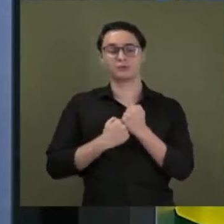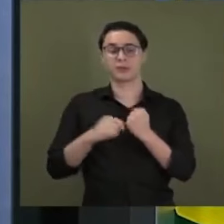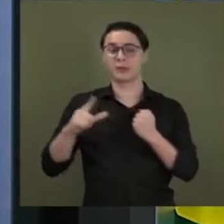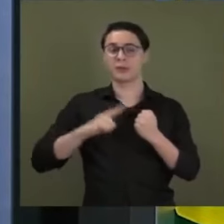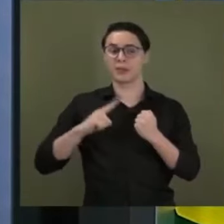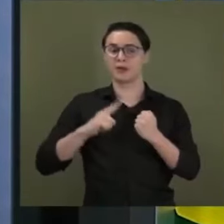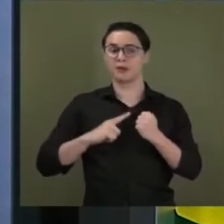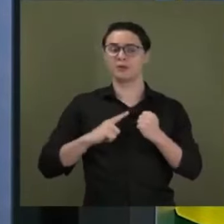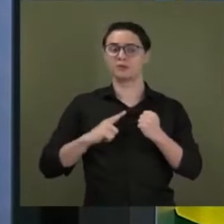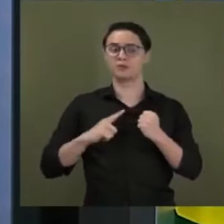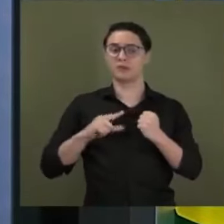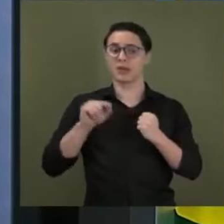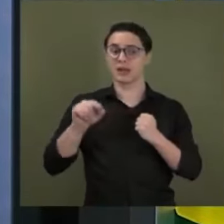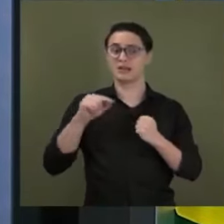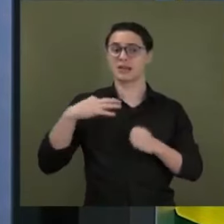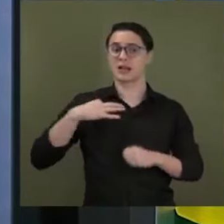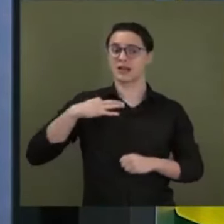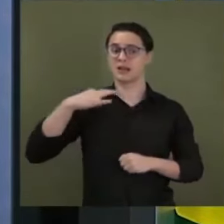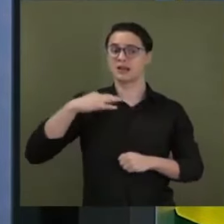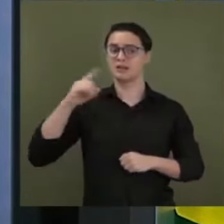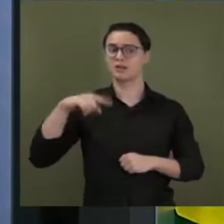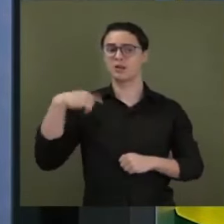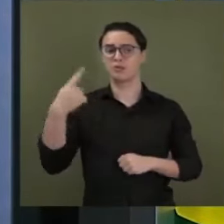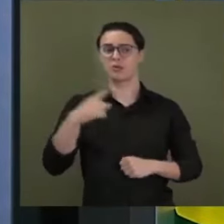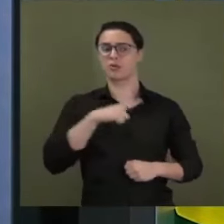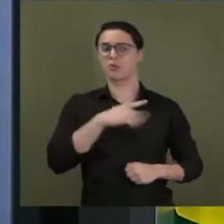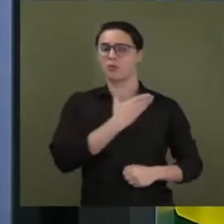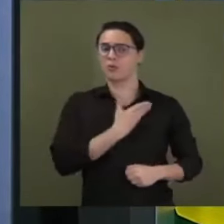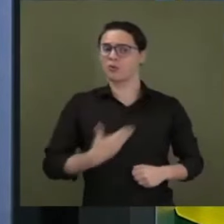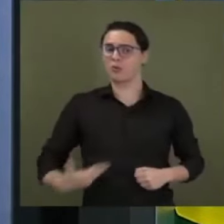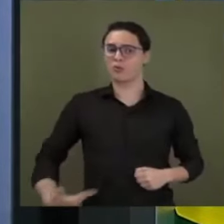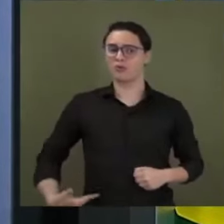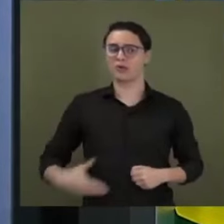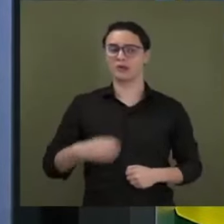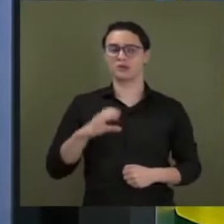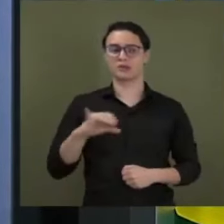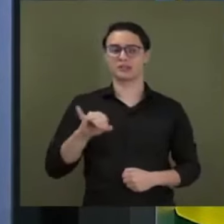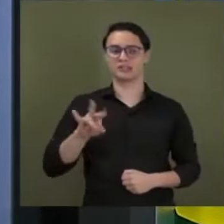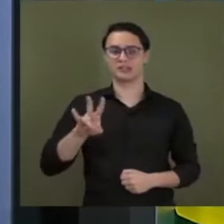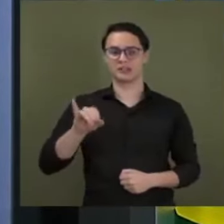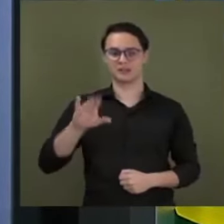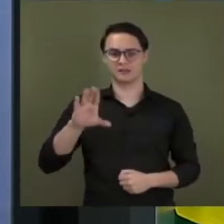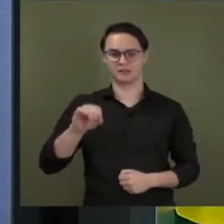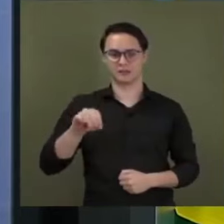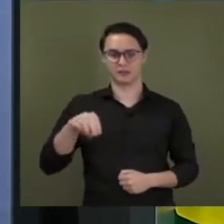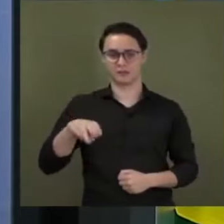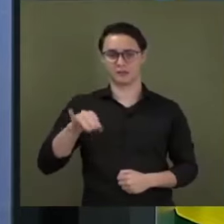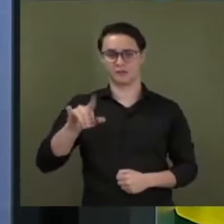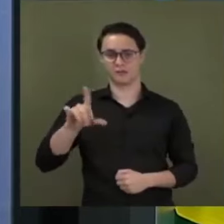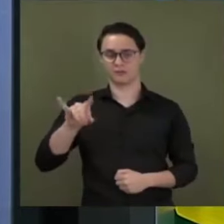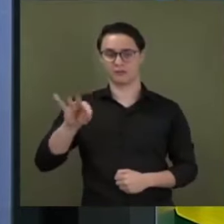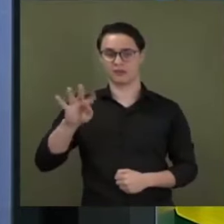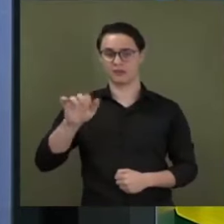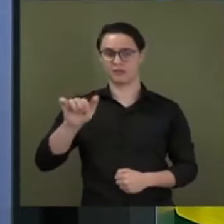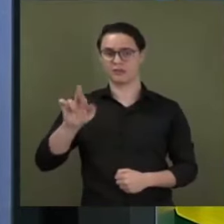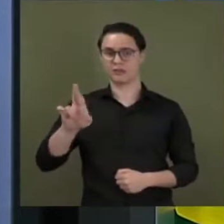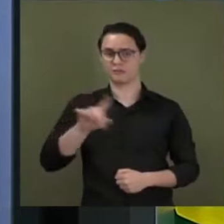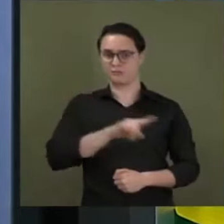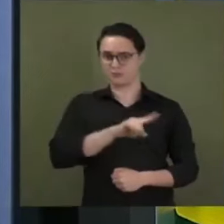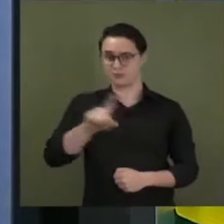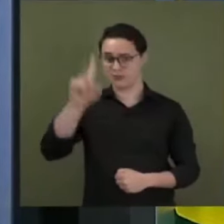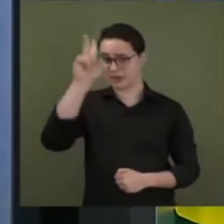candidatura e depois constituir um governo praticamente cívico-militar porque vamos lembrar que a maioria do